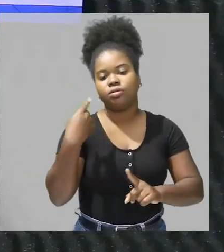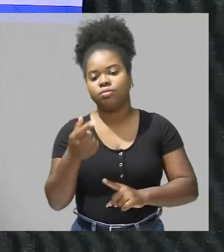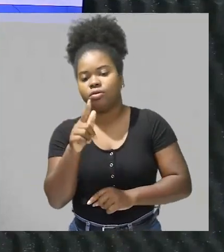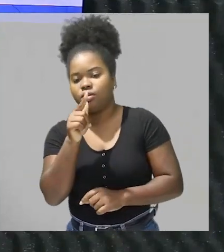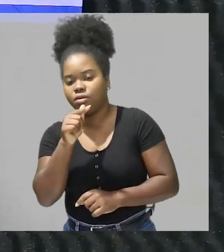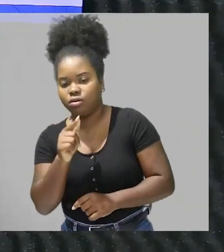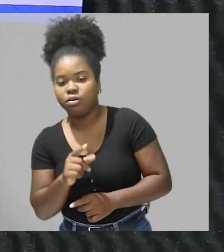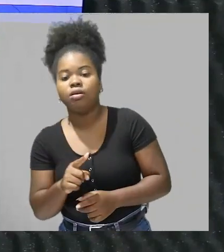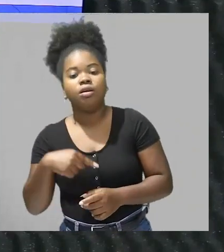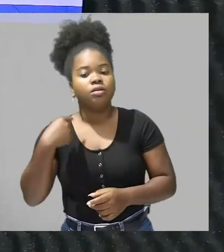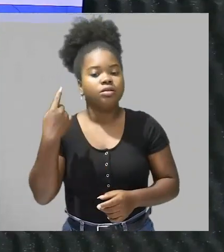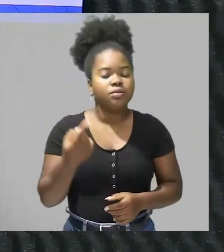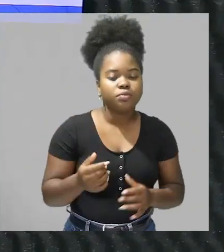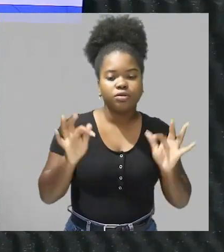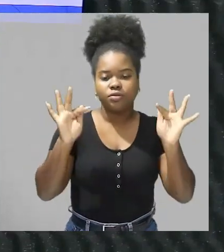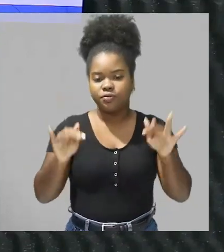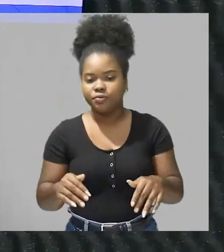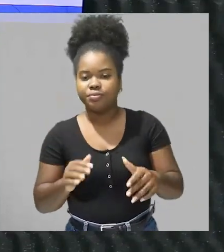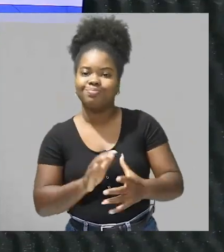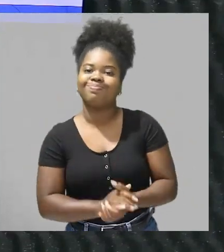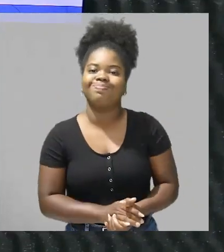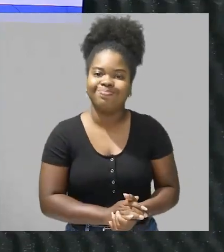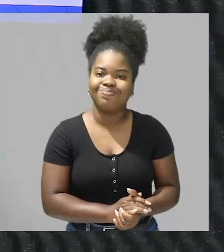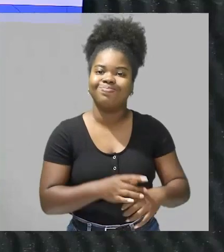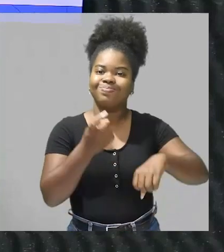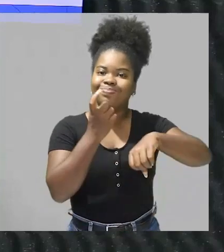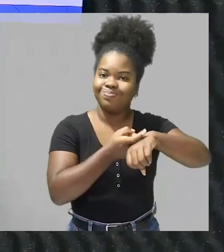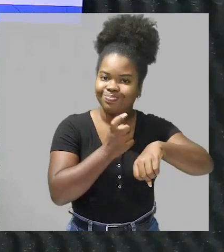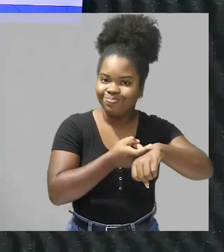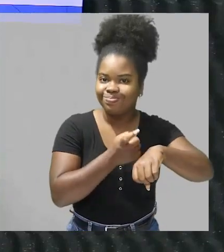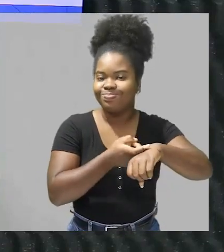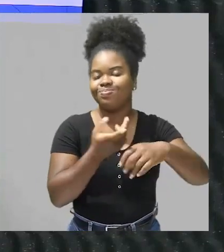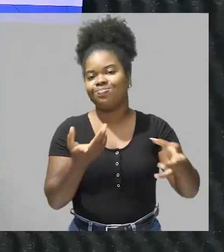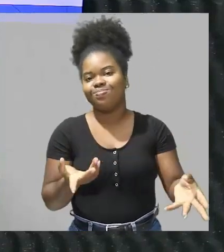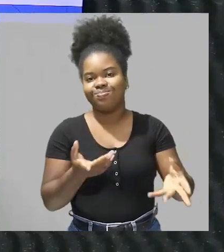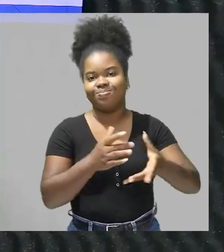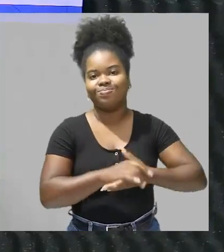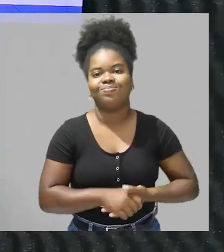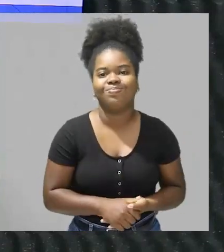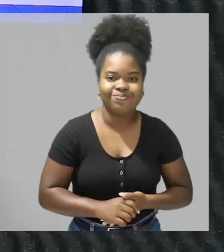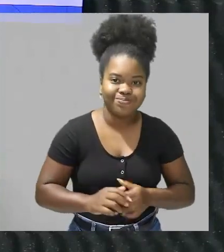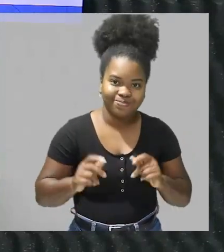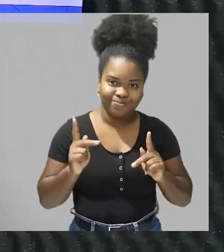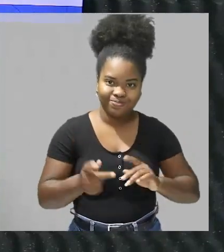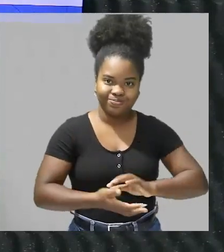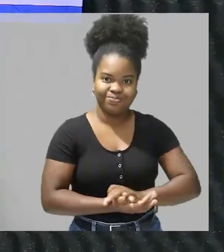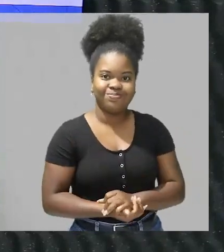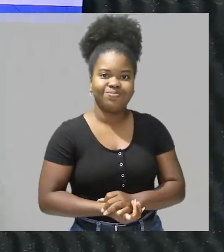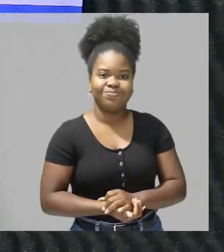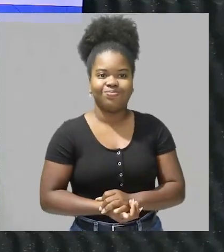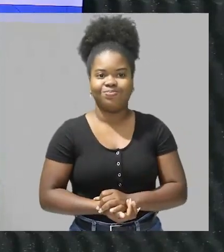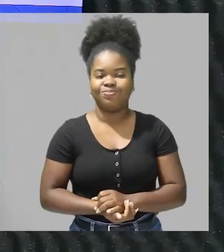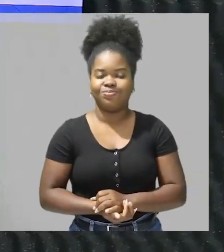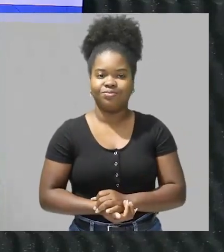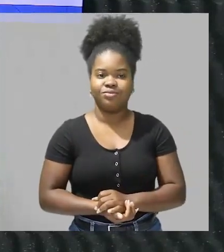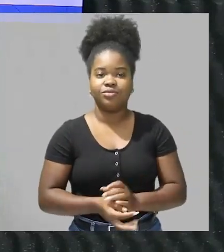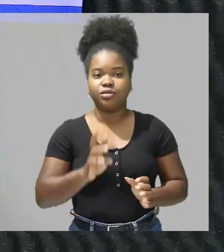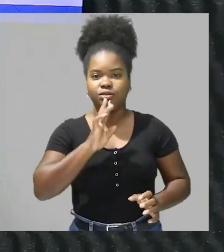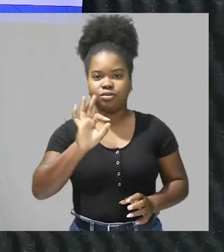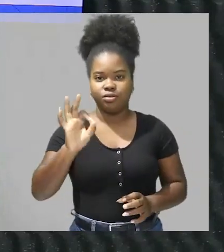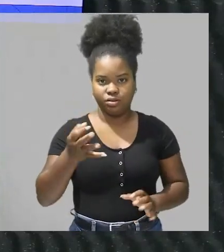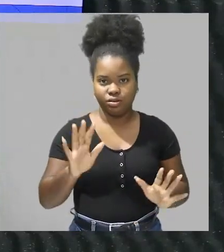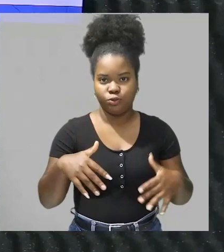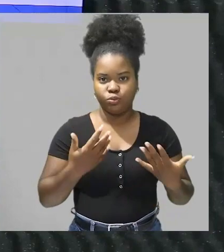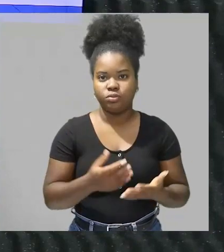líquidos e por fim das substâncias que vão estar presente na fase sólida Ok então a